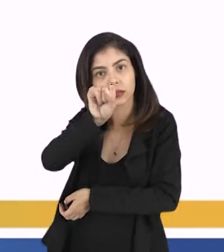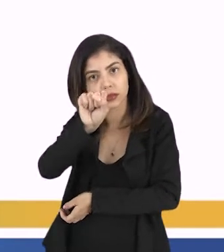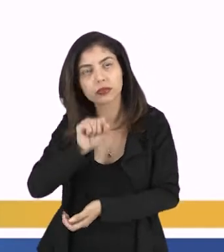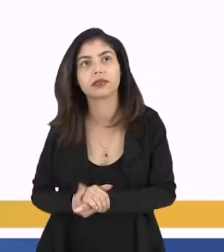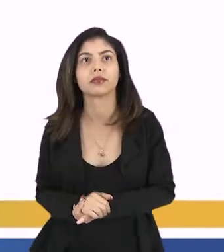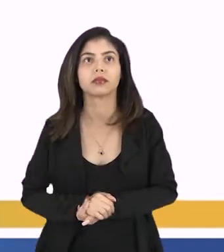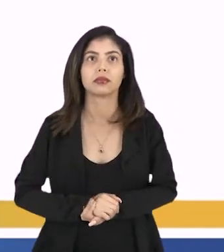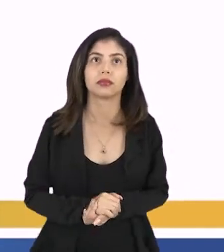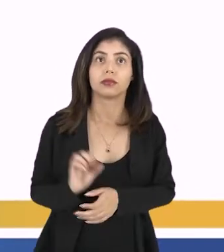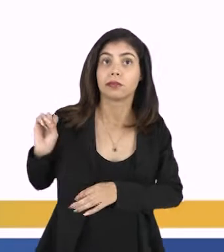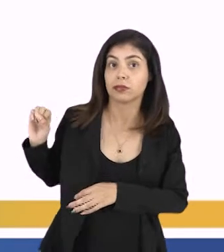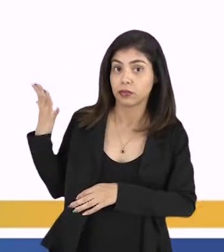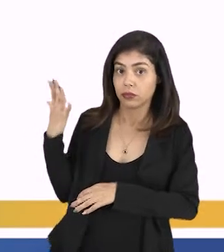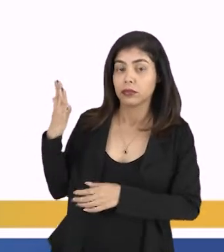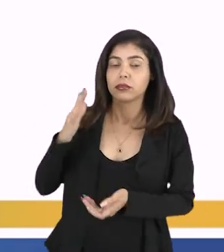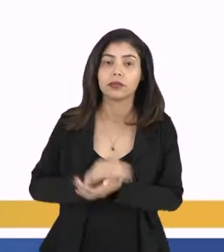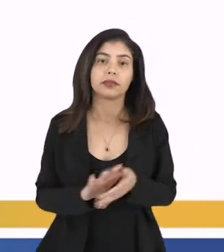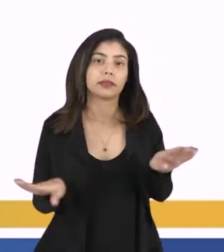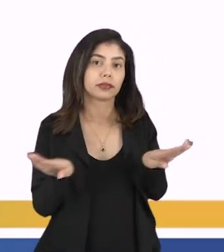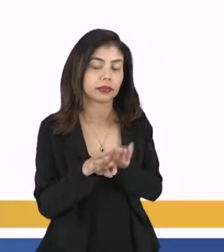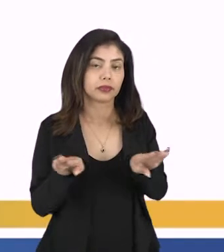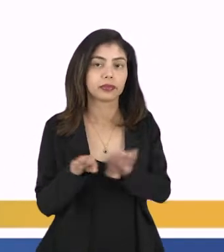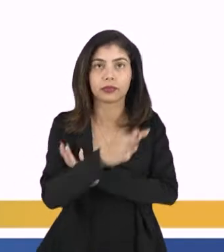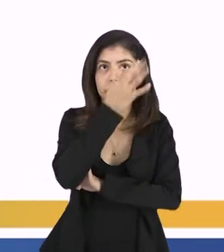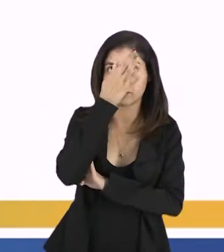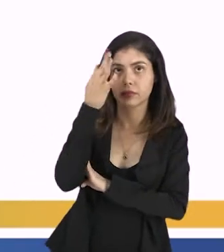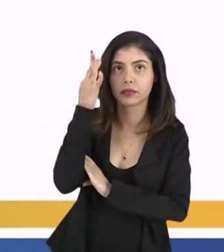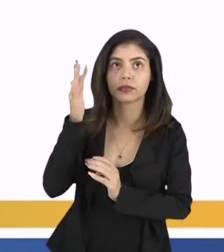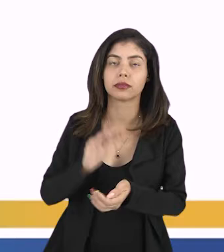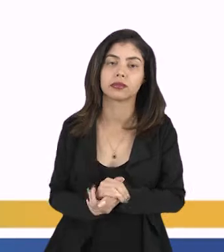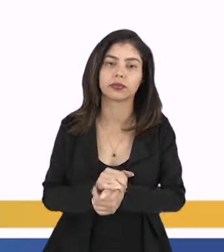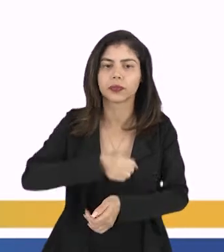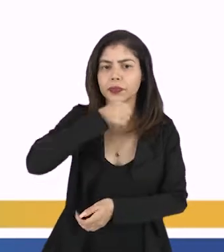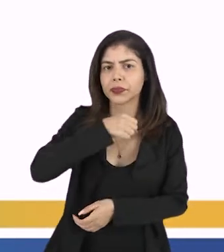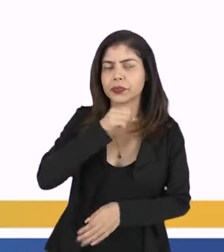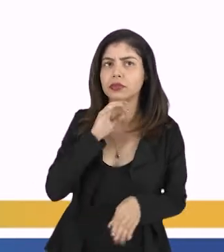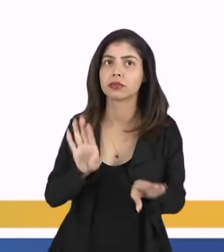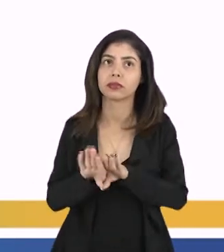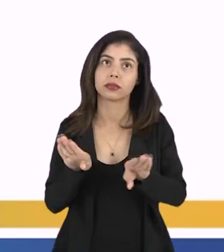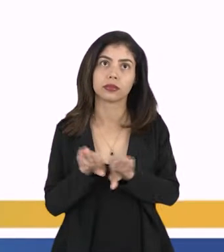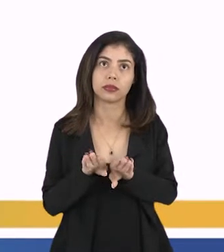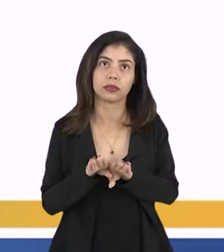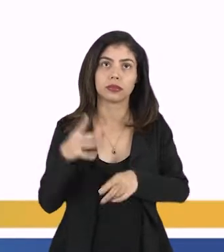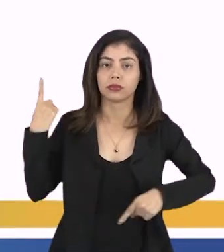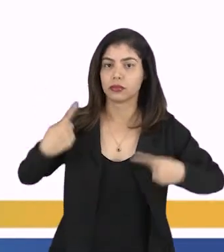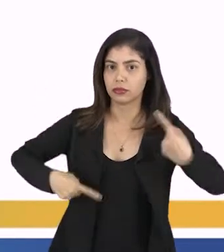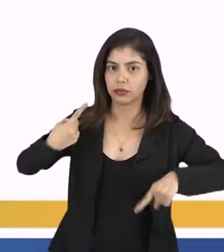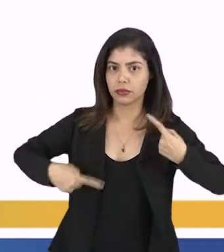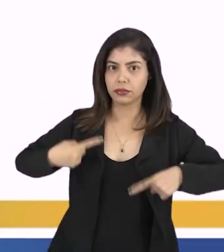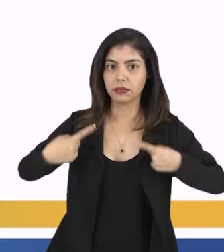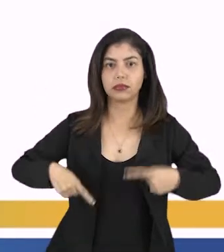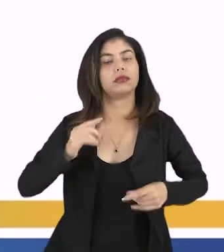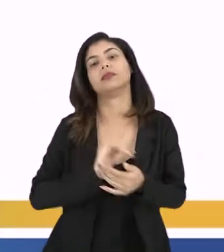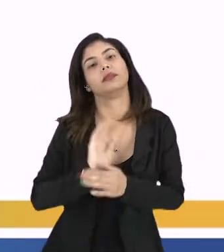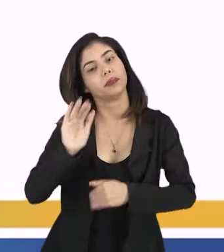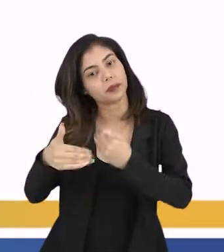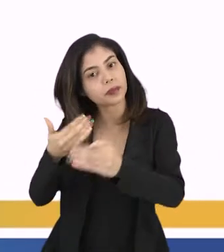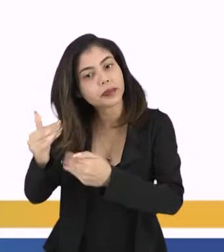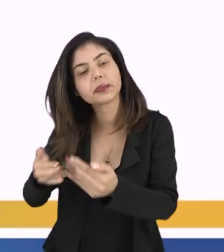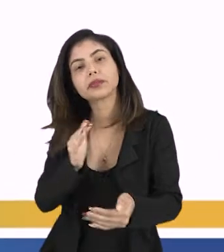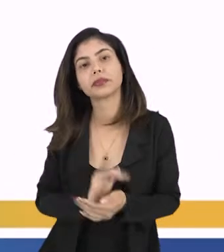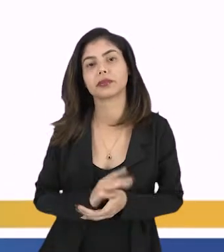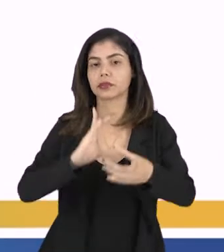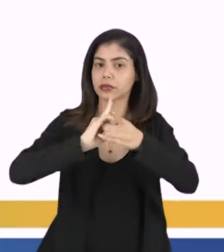no caso, também na filosofia antiga, vamos ter a atividade política começando a desenvolver,